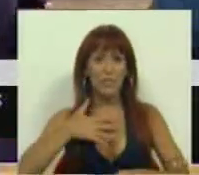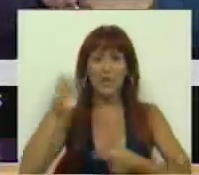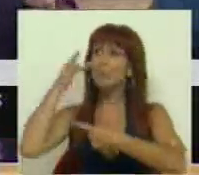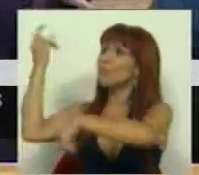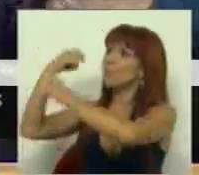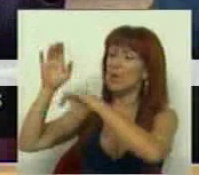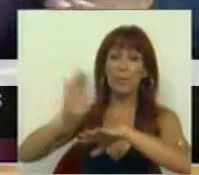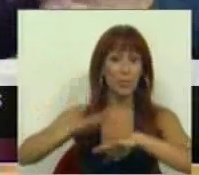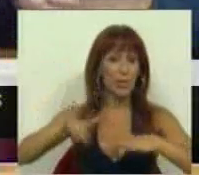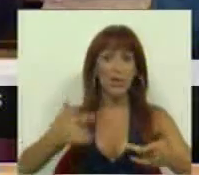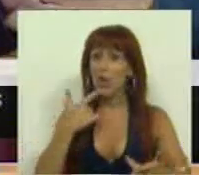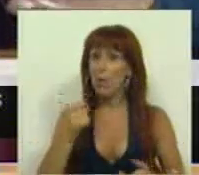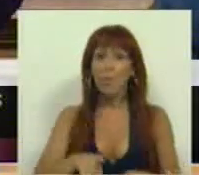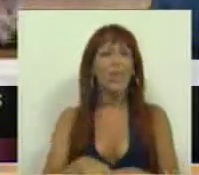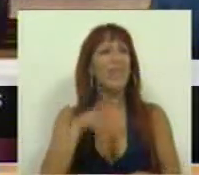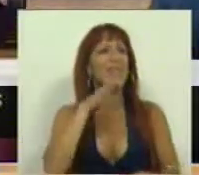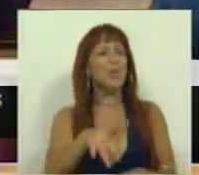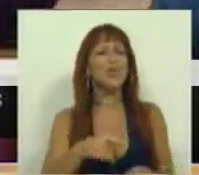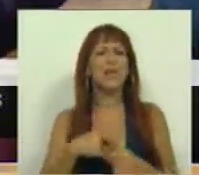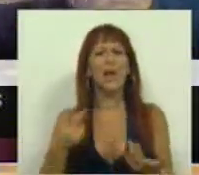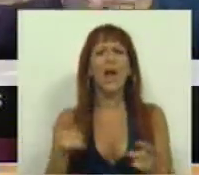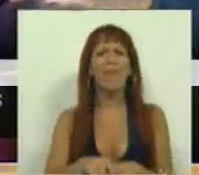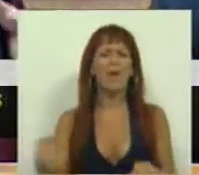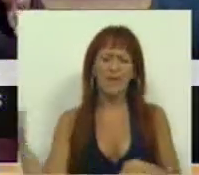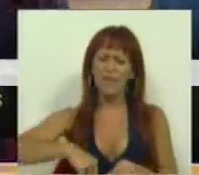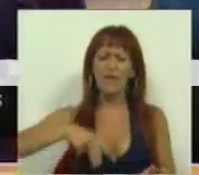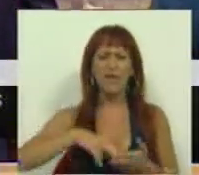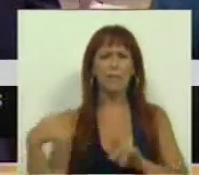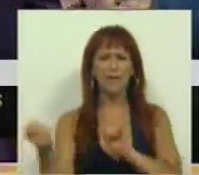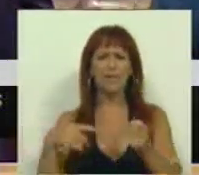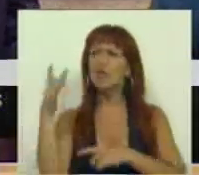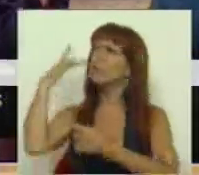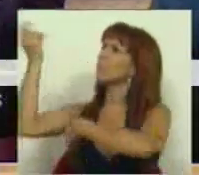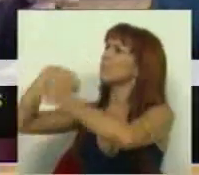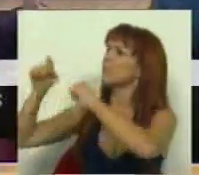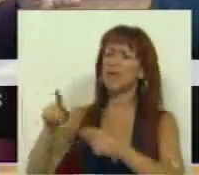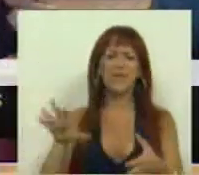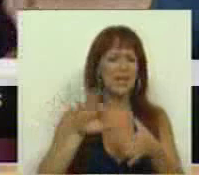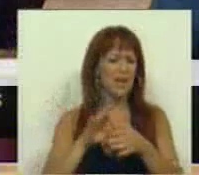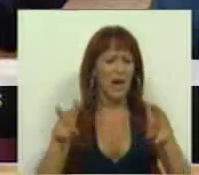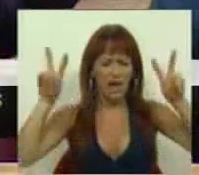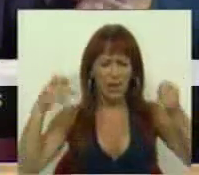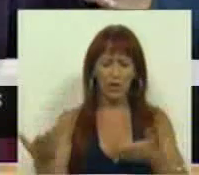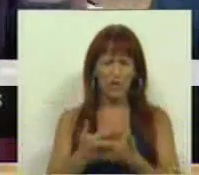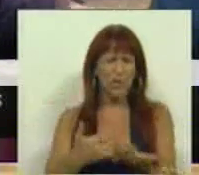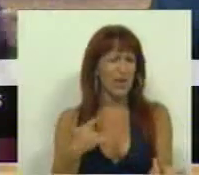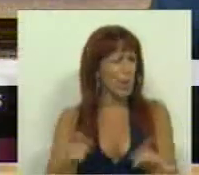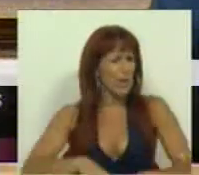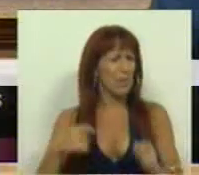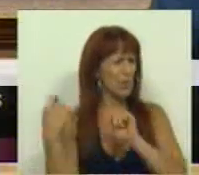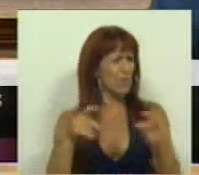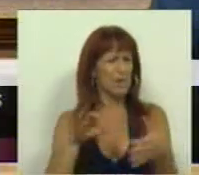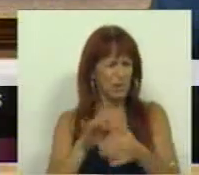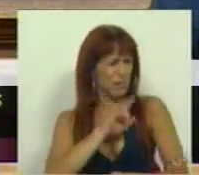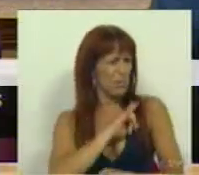exportadoras e por isso é que não podemos dizer que vimos para um debate sobre exportação sobre economia e dizer que não é também um debate